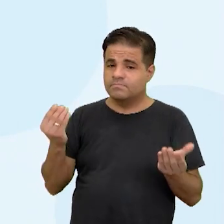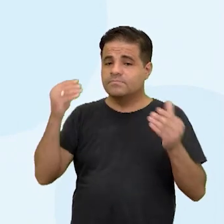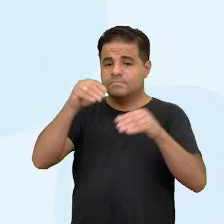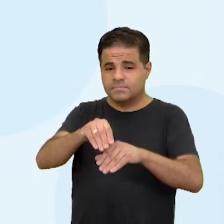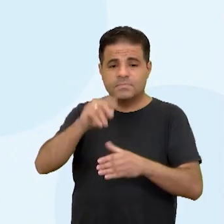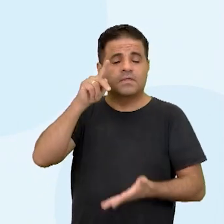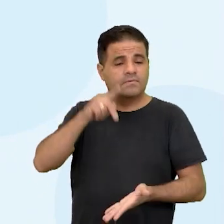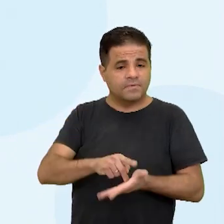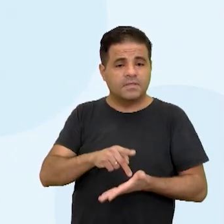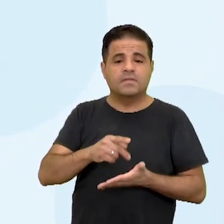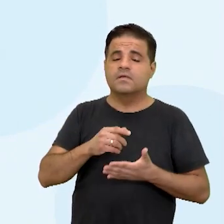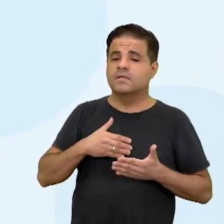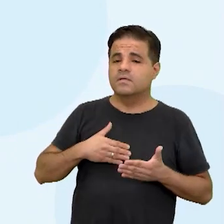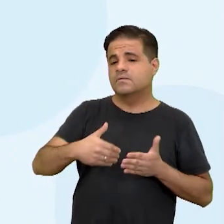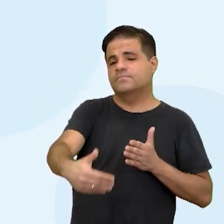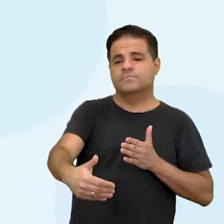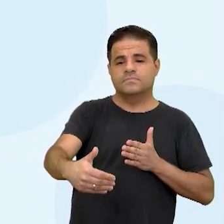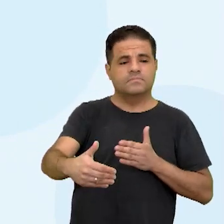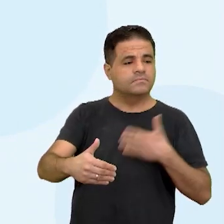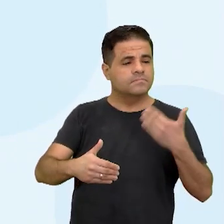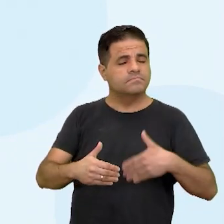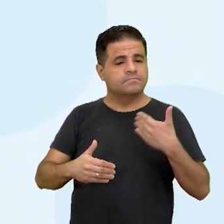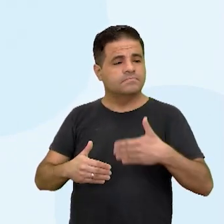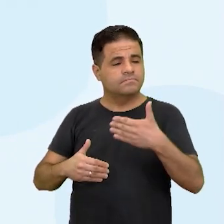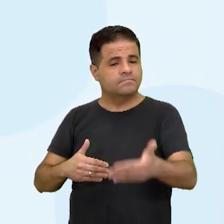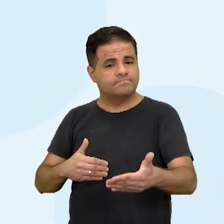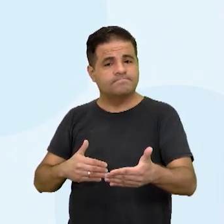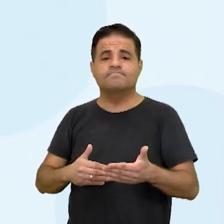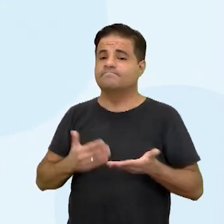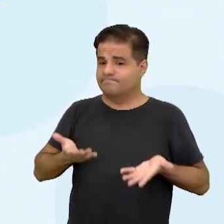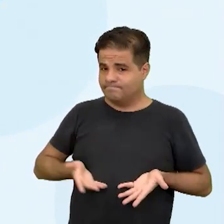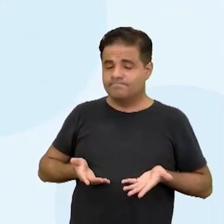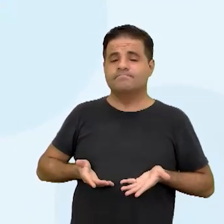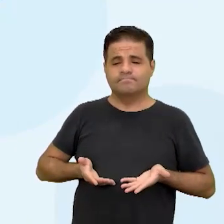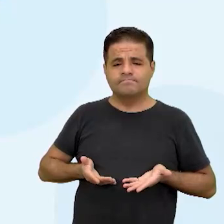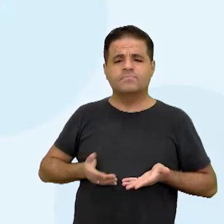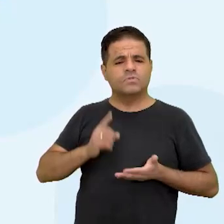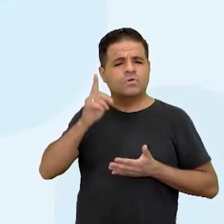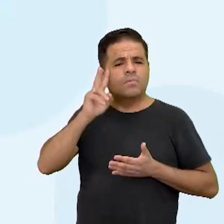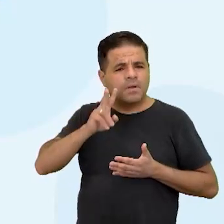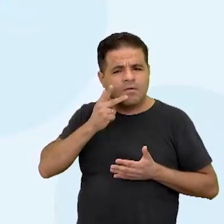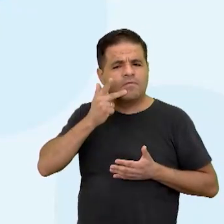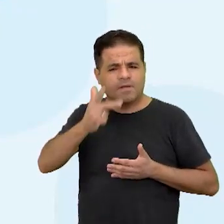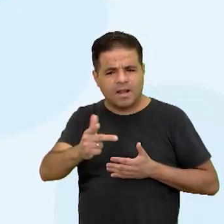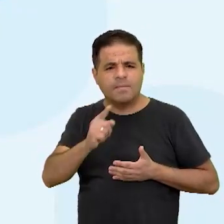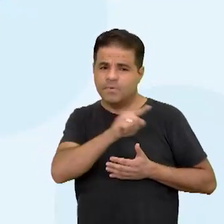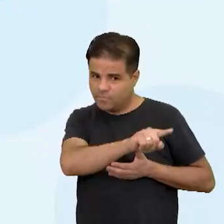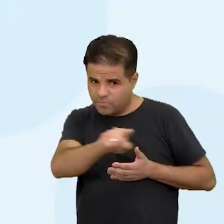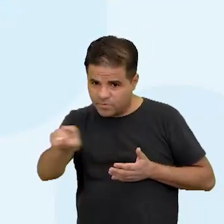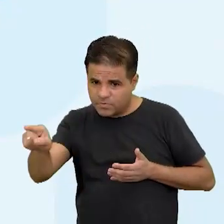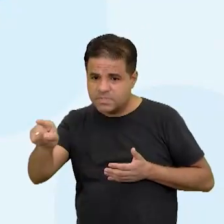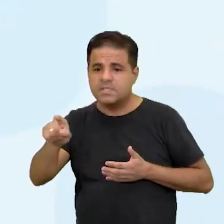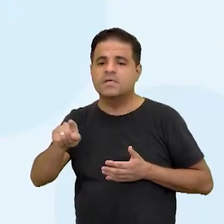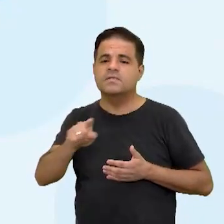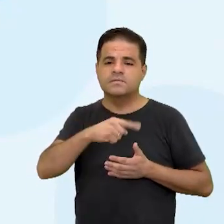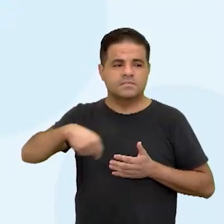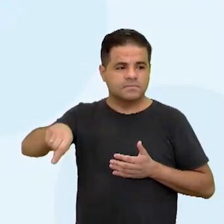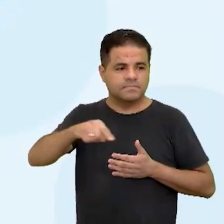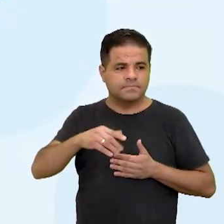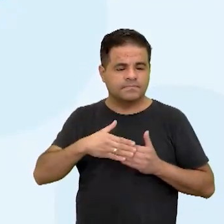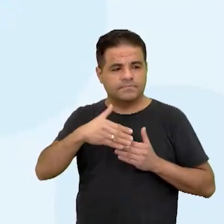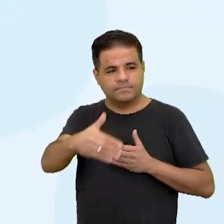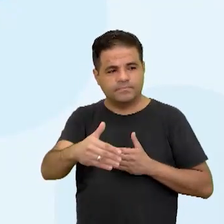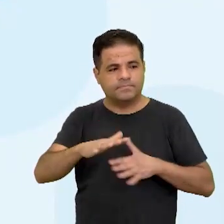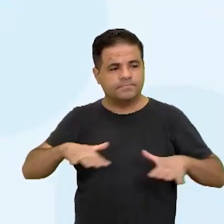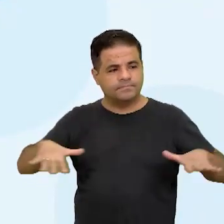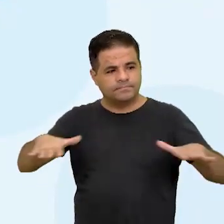na verdade, ele já foi escolhido pelo sistema capitalista. Então, só para reforçar aqui alguns elementos, veja o